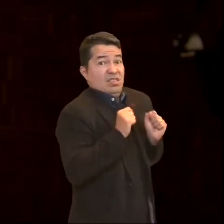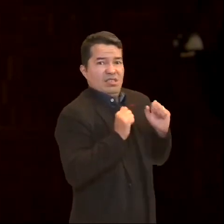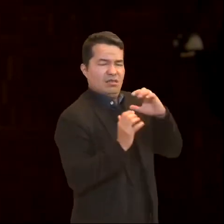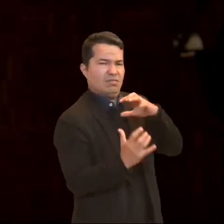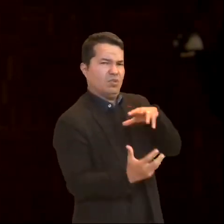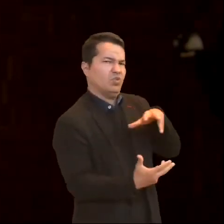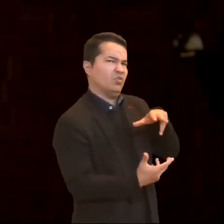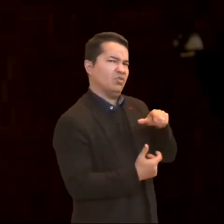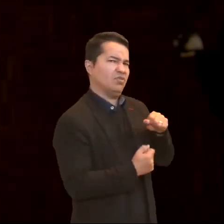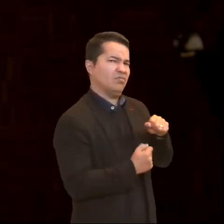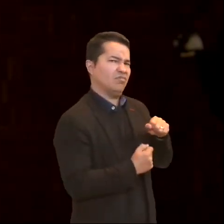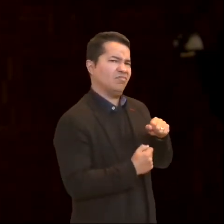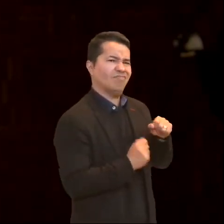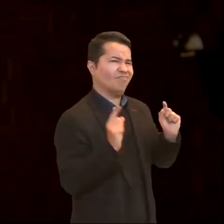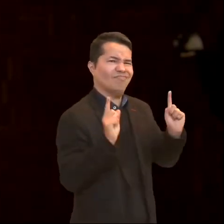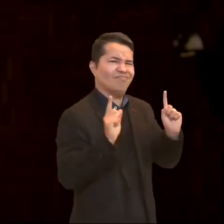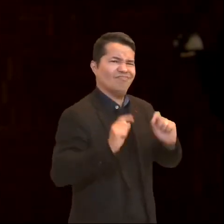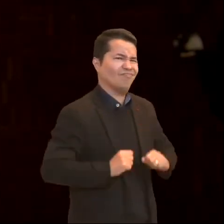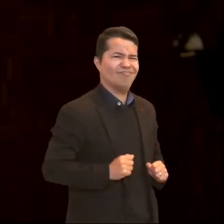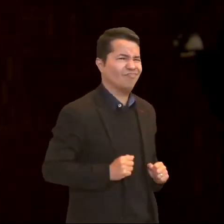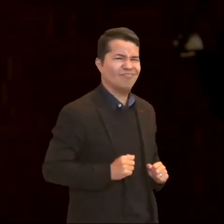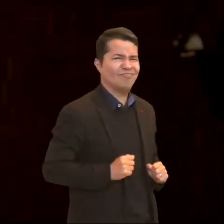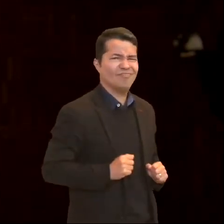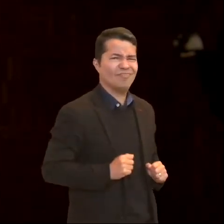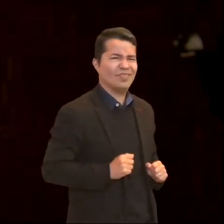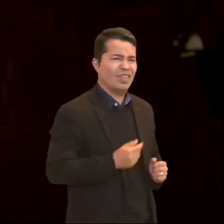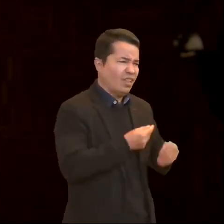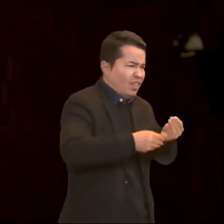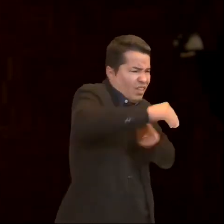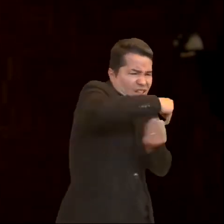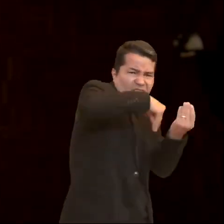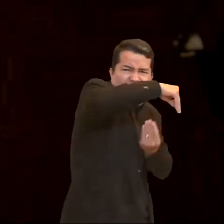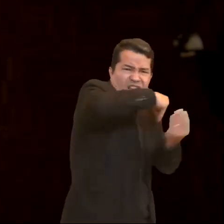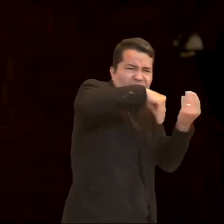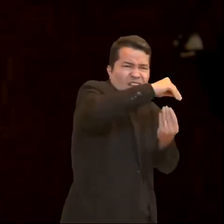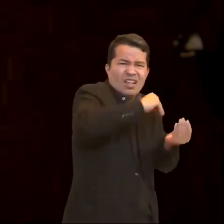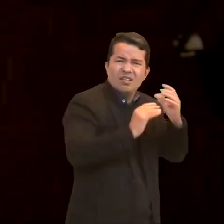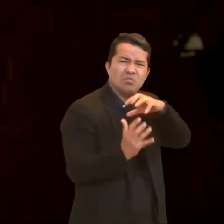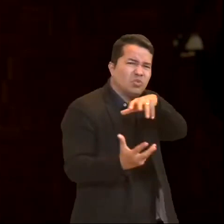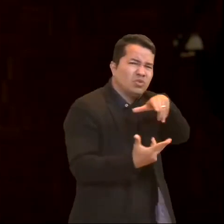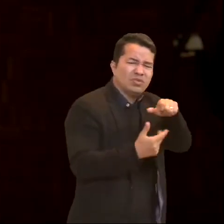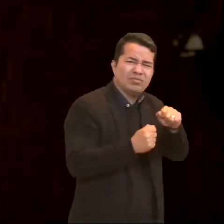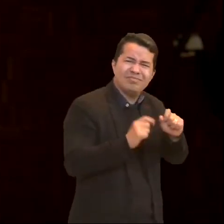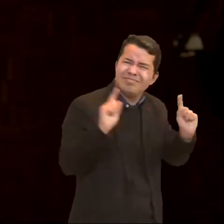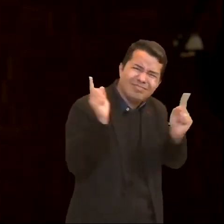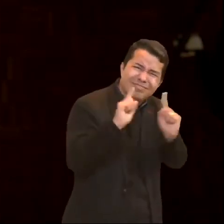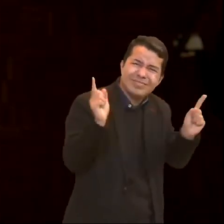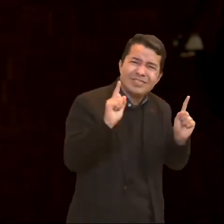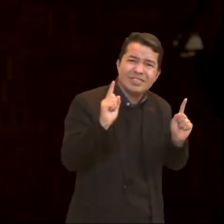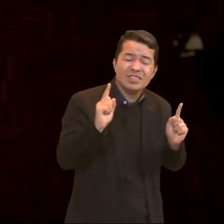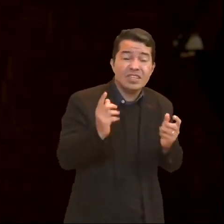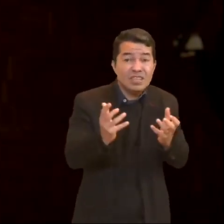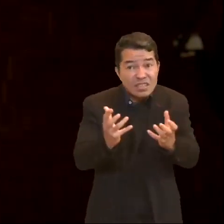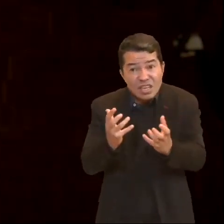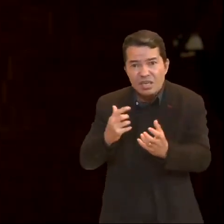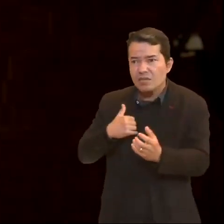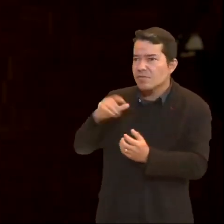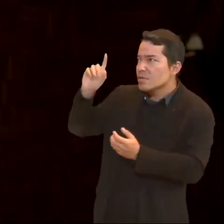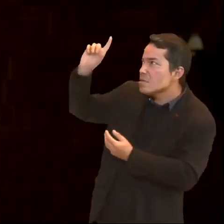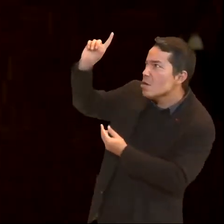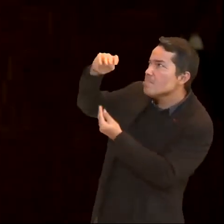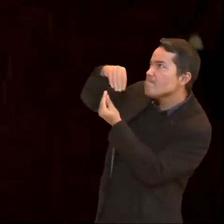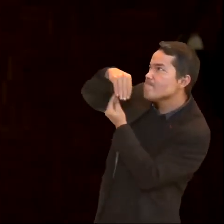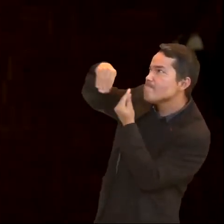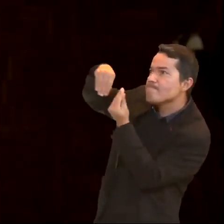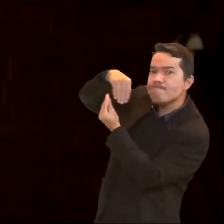com aquelas coisas que dependem de nossa decisão e não apenas dos milagres de Deus na